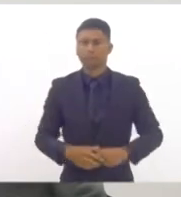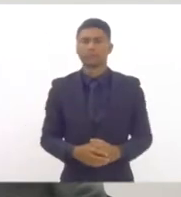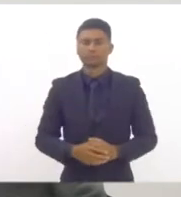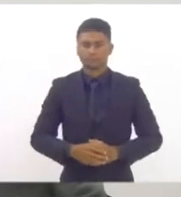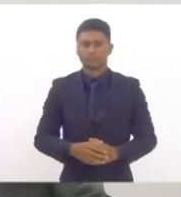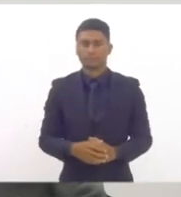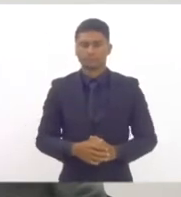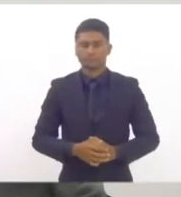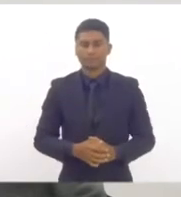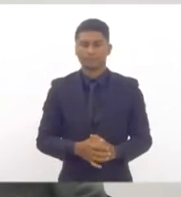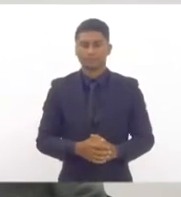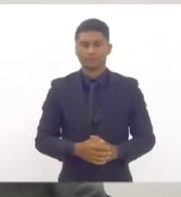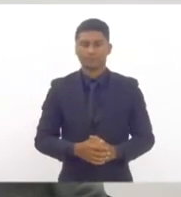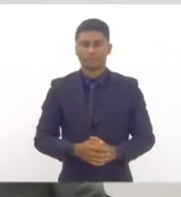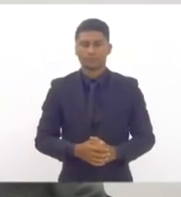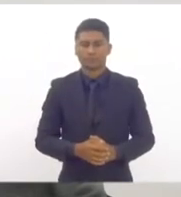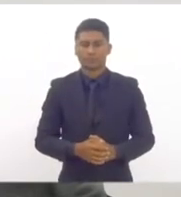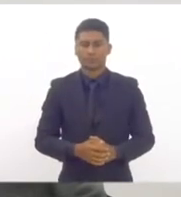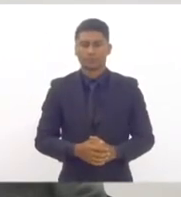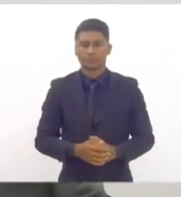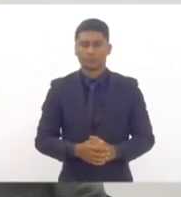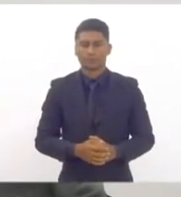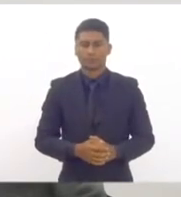da multidisciplinariedade.